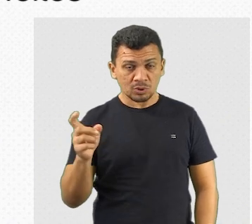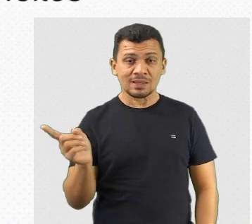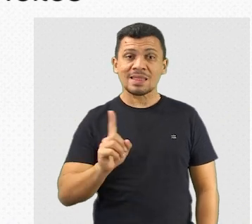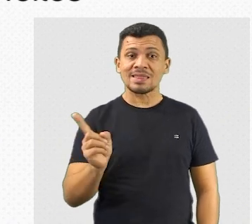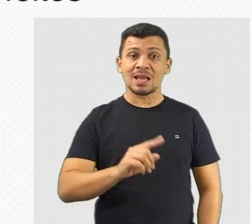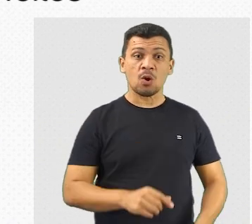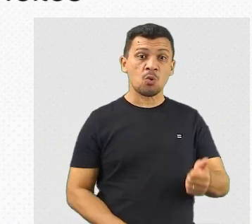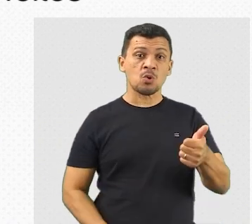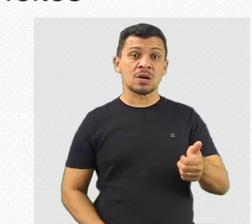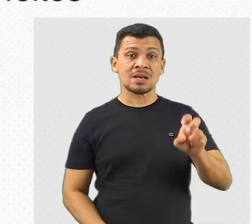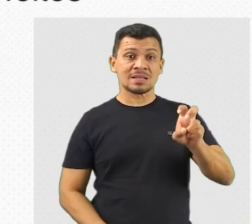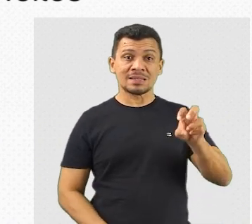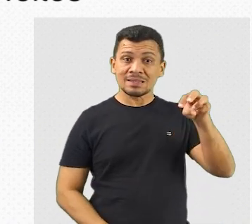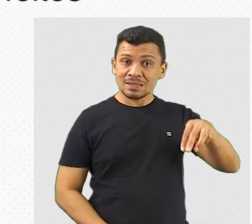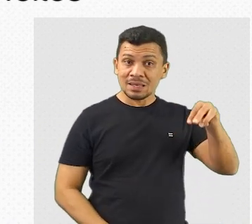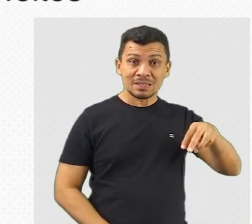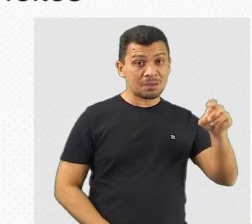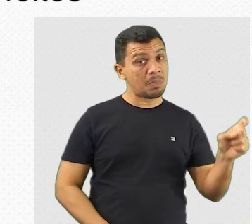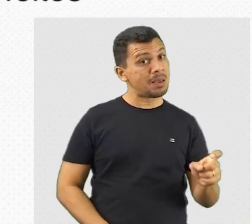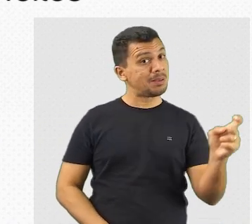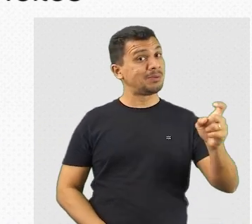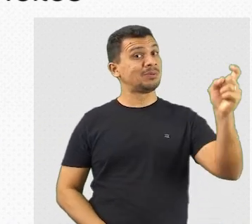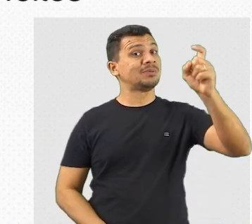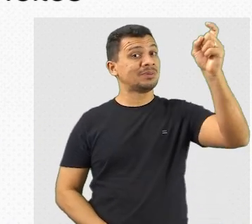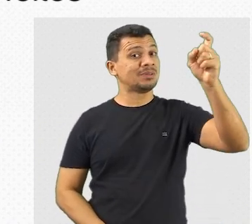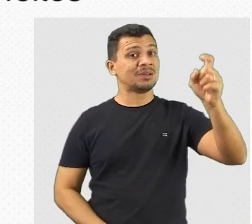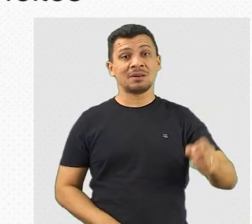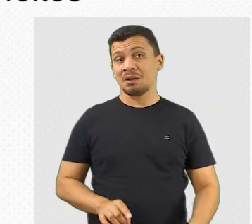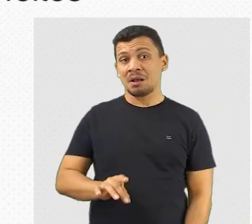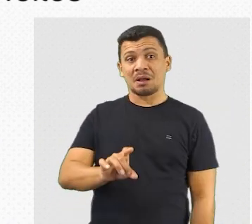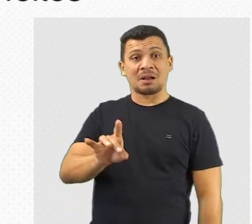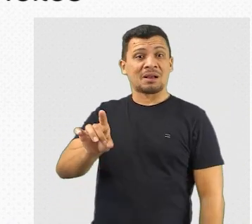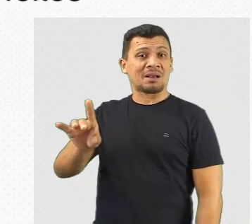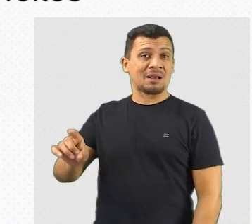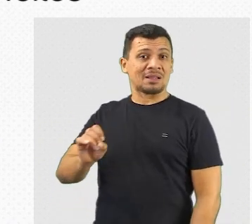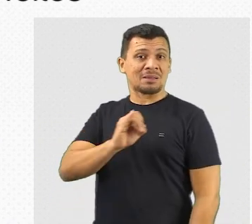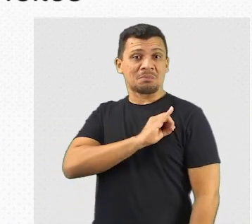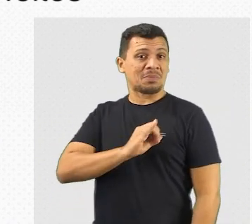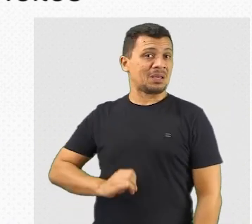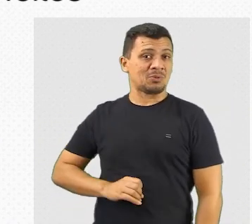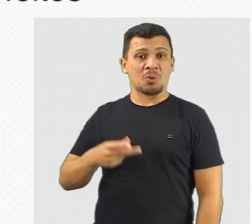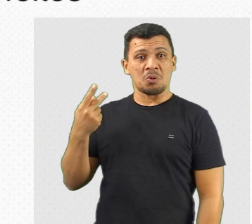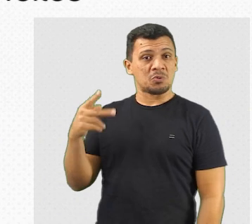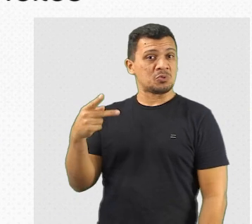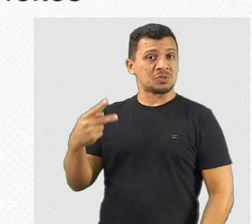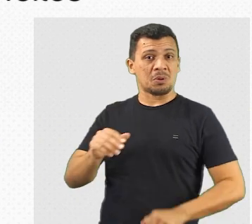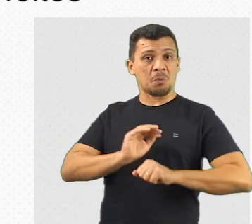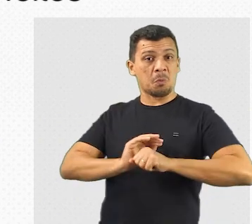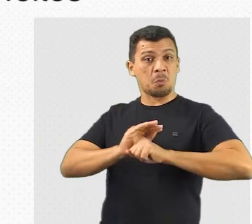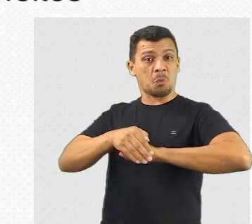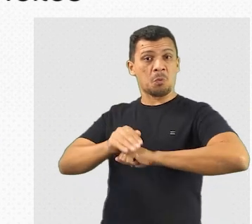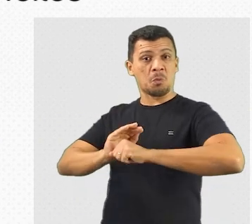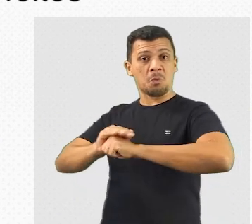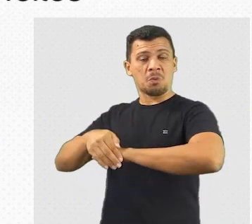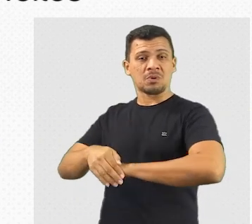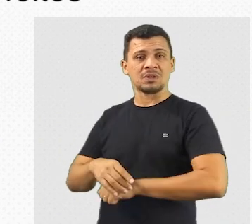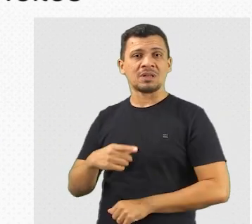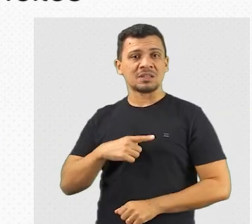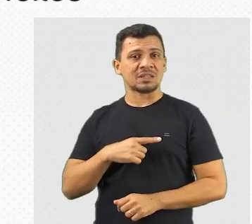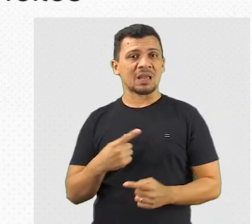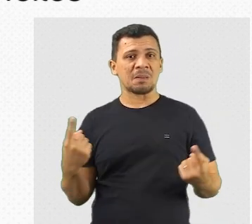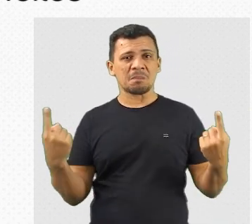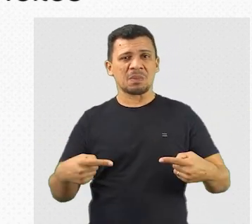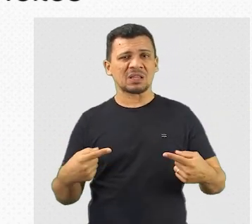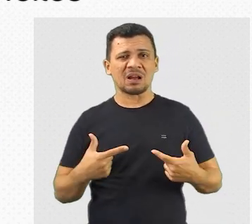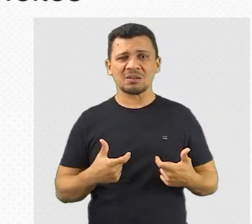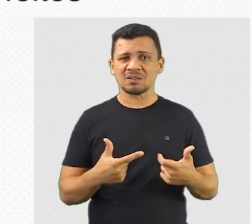cada imperador tinha os seus insights de egocentrismo e você tem várias esculturas em função de batalhas,